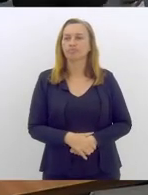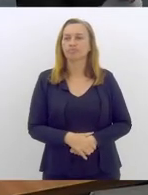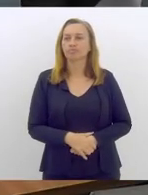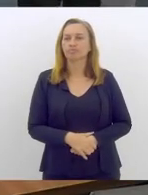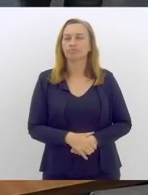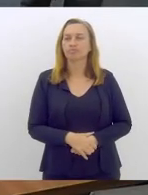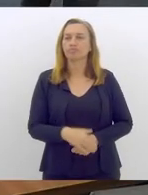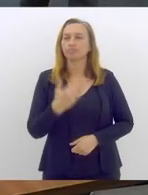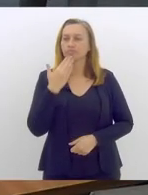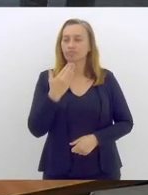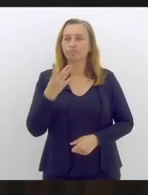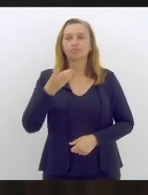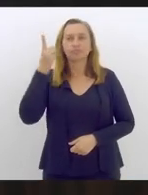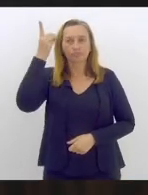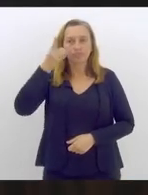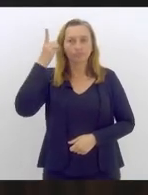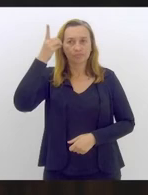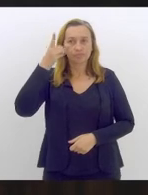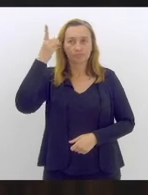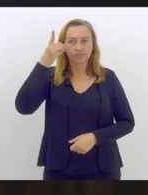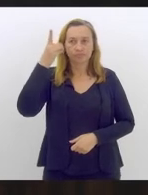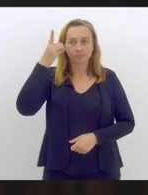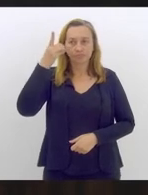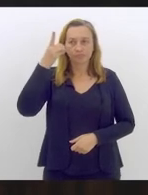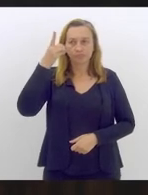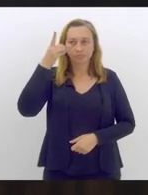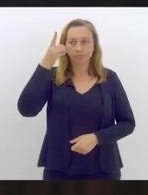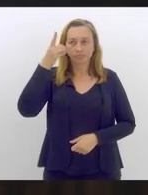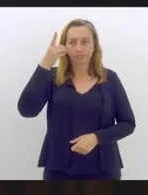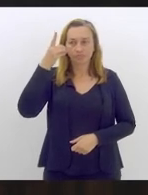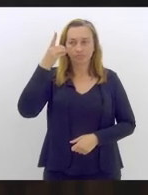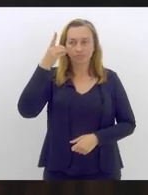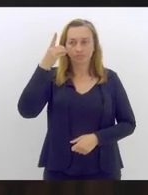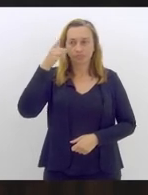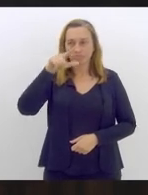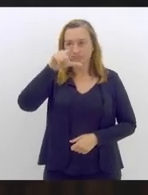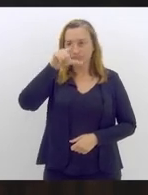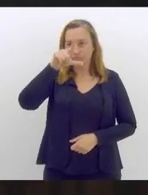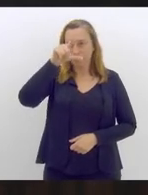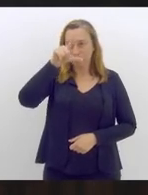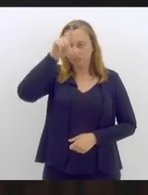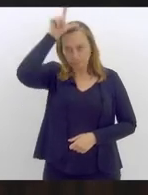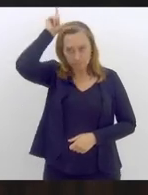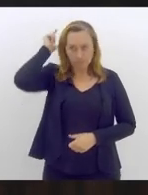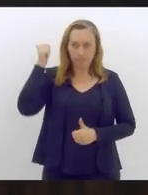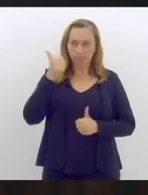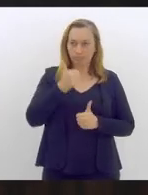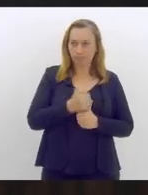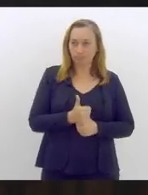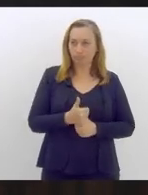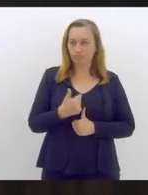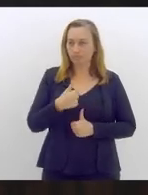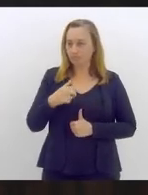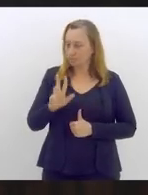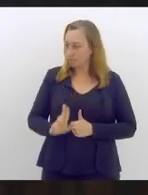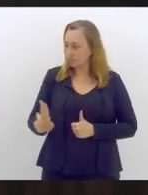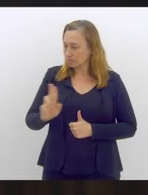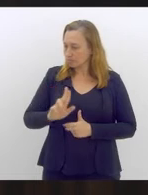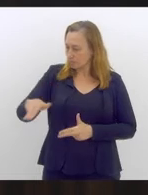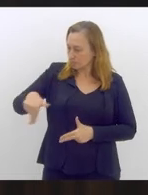solicita o nome Deputado Luiz Paulo para ocupar a presidência enquanto eu faço uso